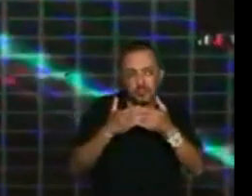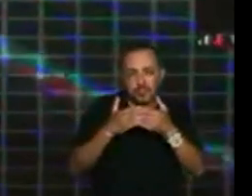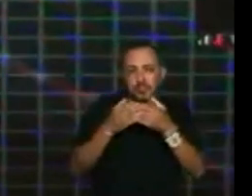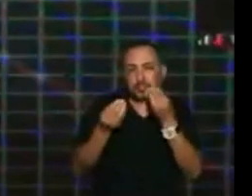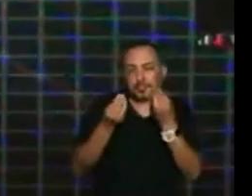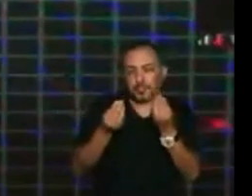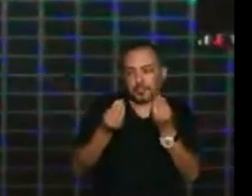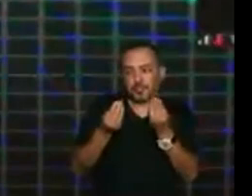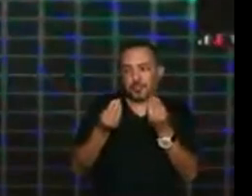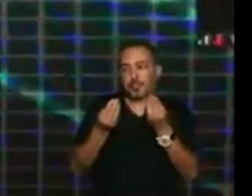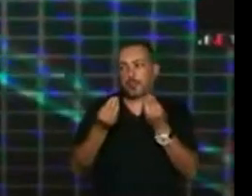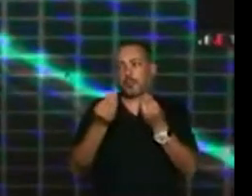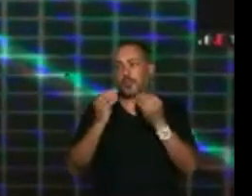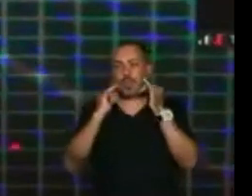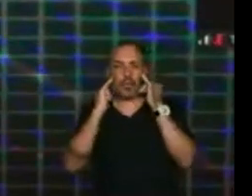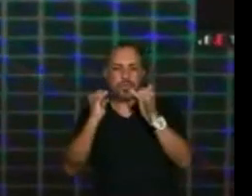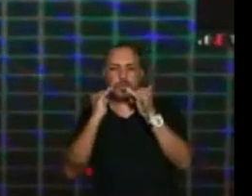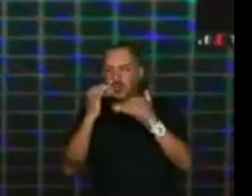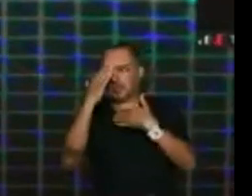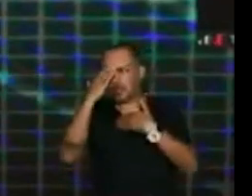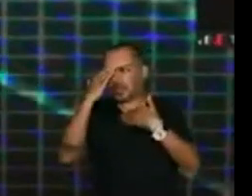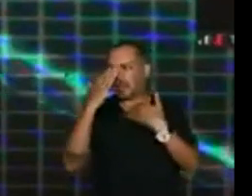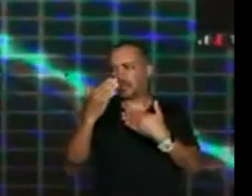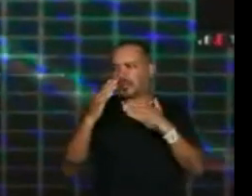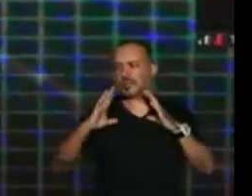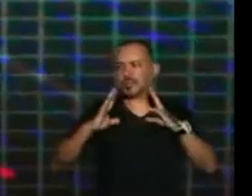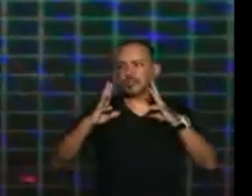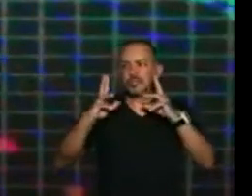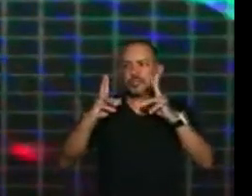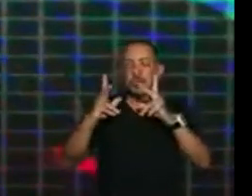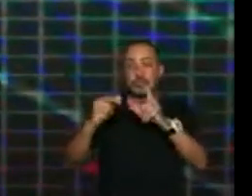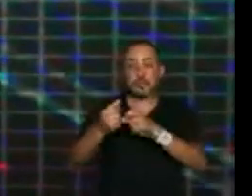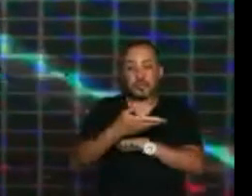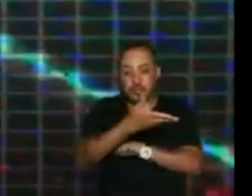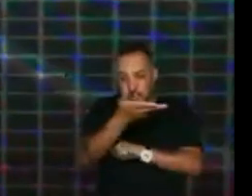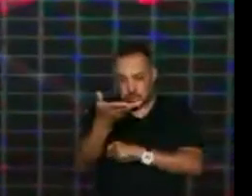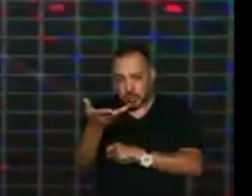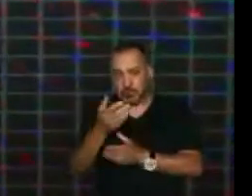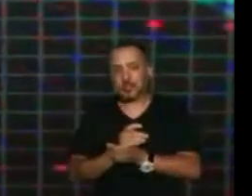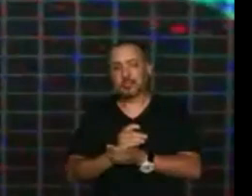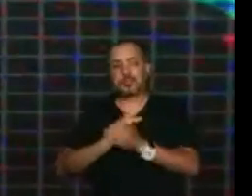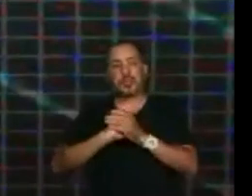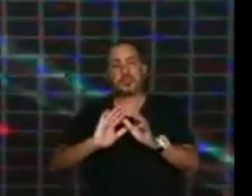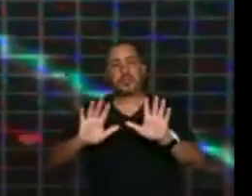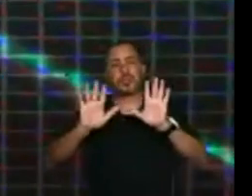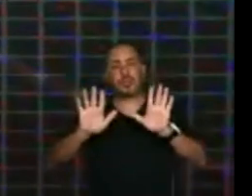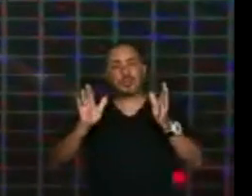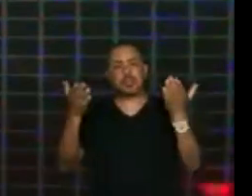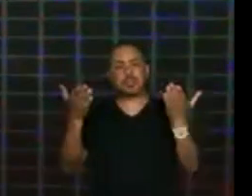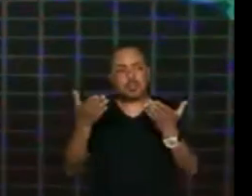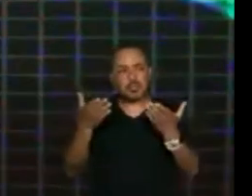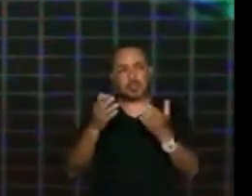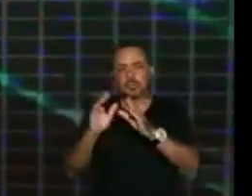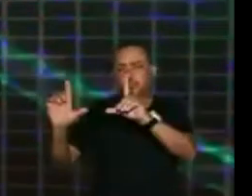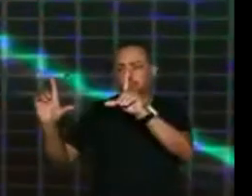disso, dar os últimos recados e agradecer formalmente a presença de todos vocês durante todo o evento. Mas agora eu queria chamar o nosso